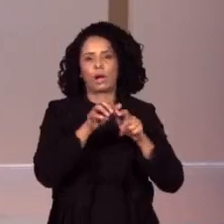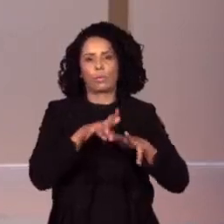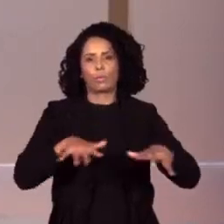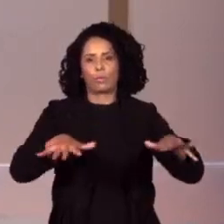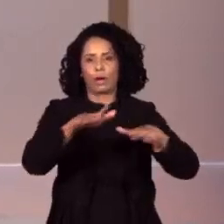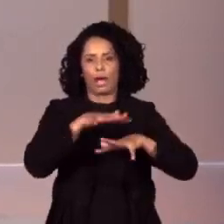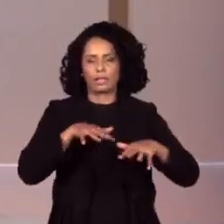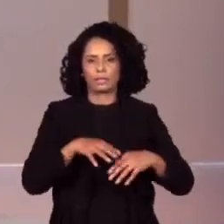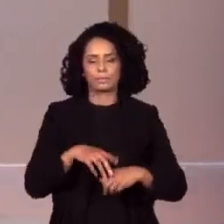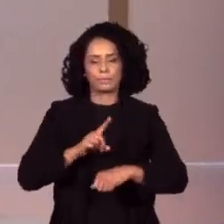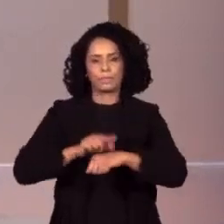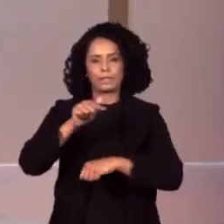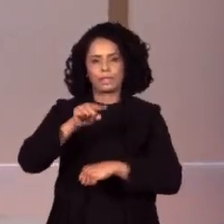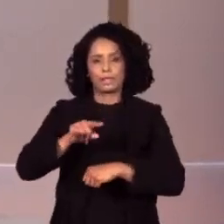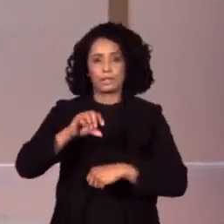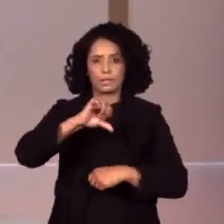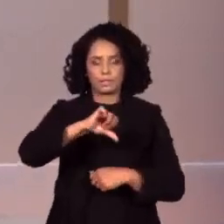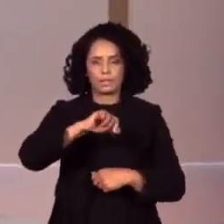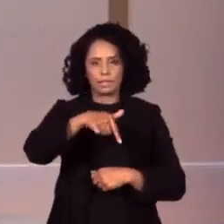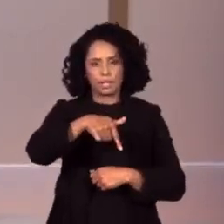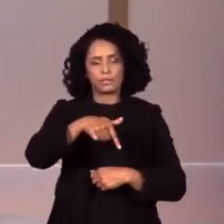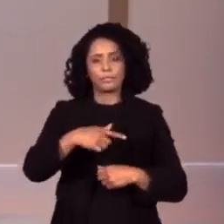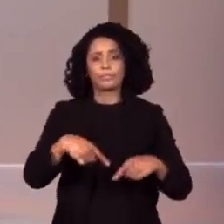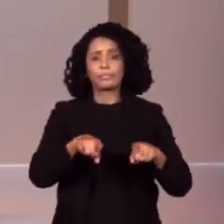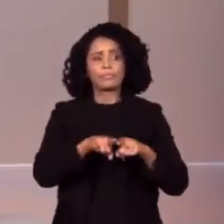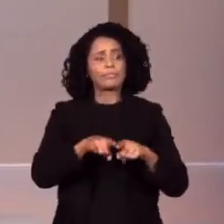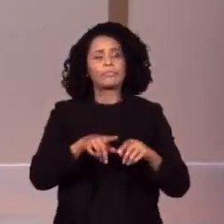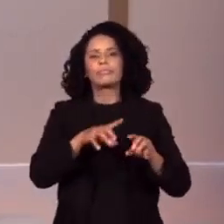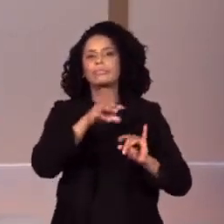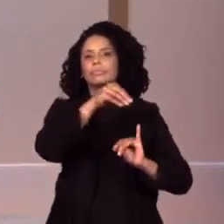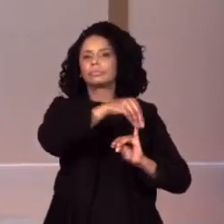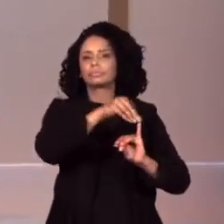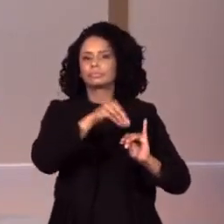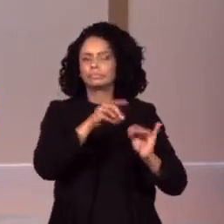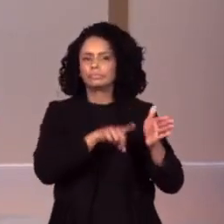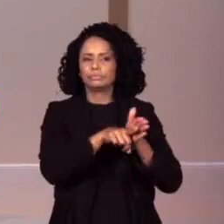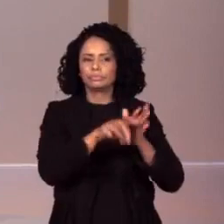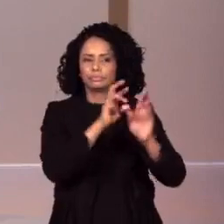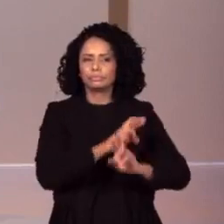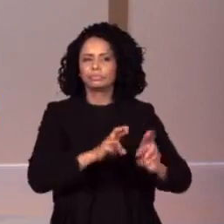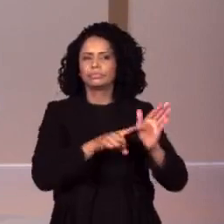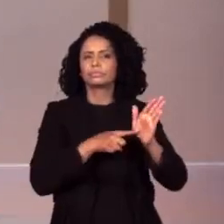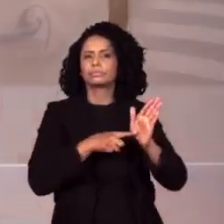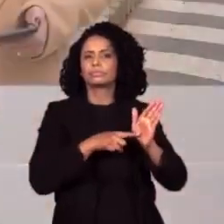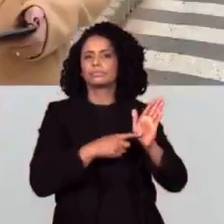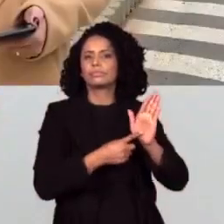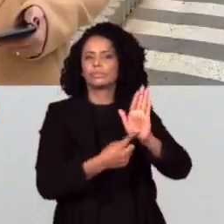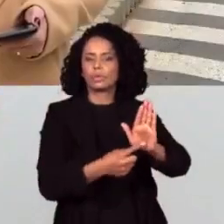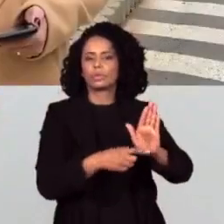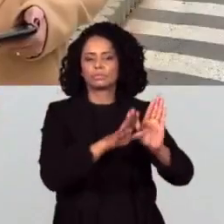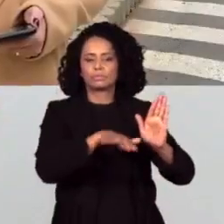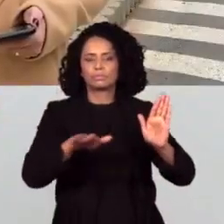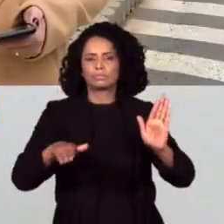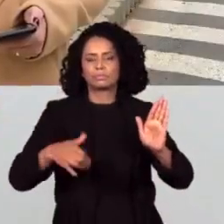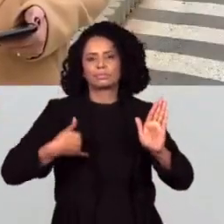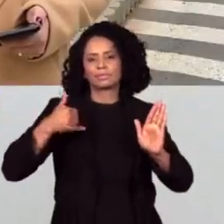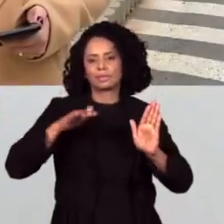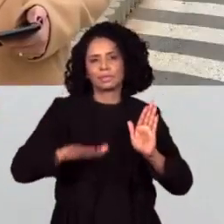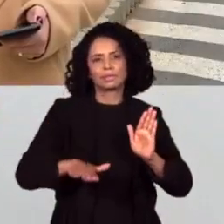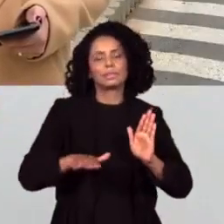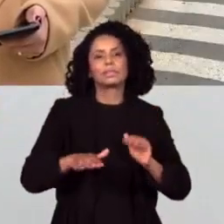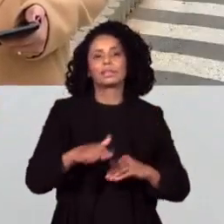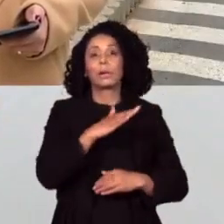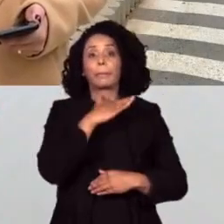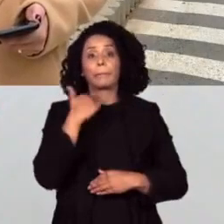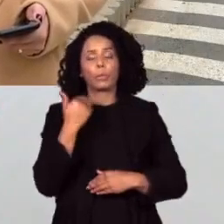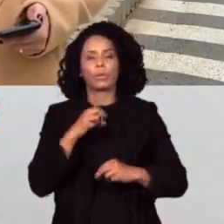São Paulo, um estudo da Fiocruz mostra que duas crianças com menos de 5 anos morrem por dia no Brasil por